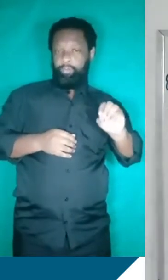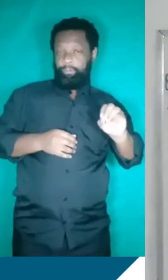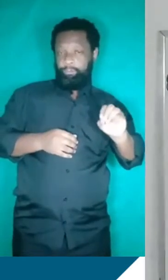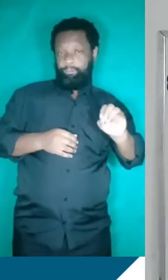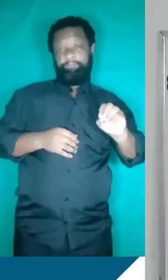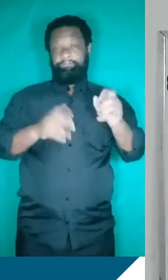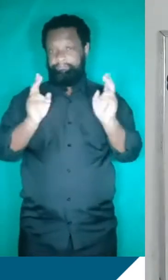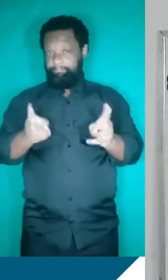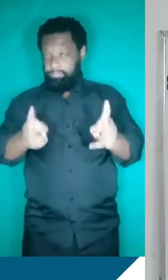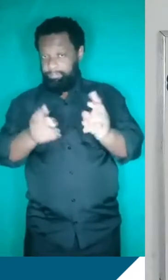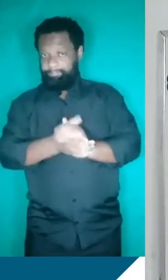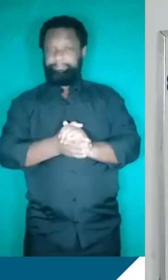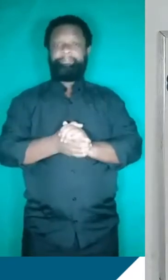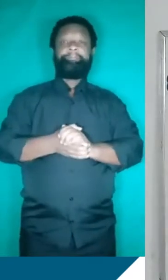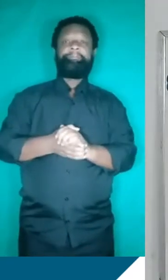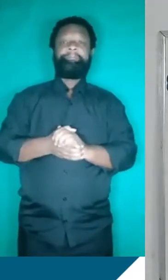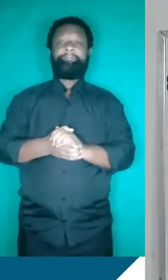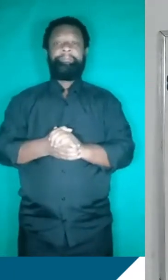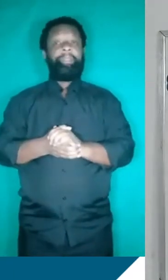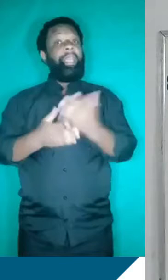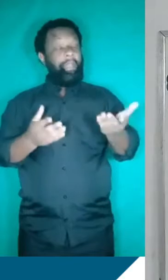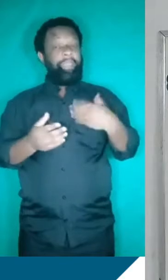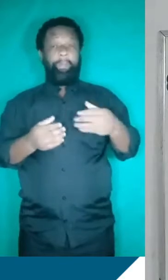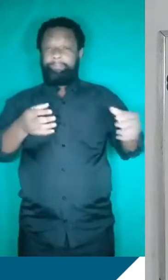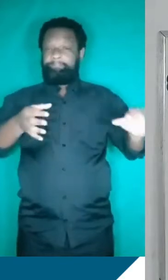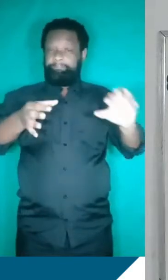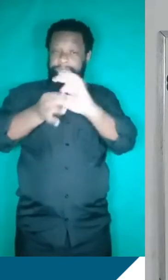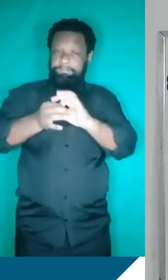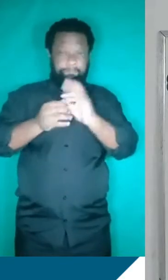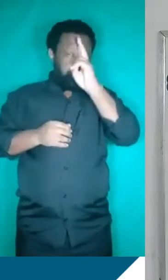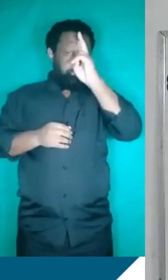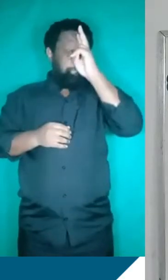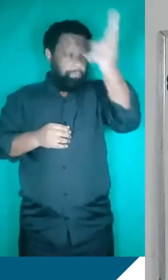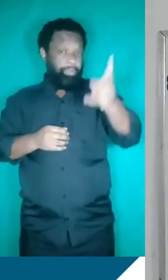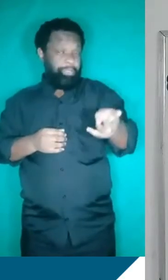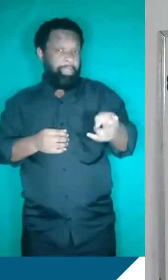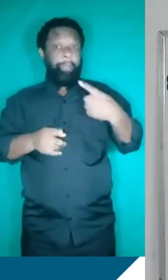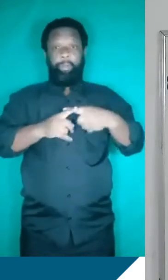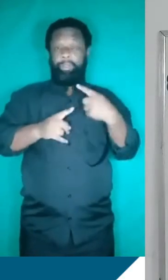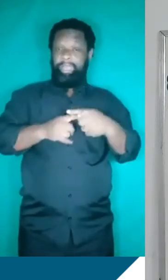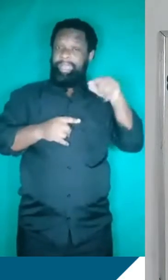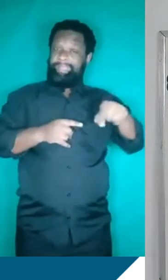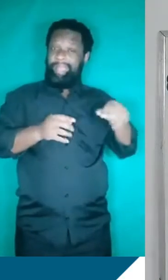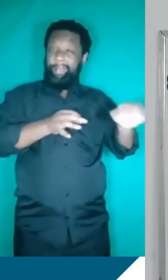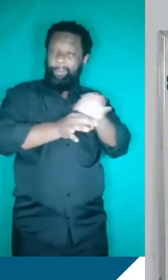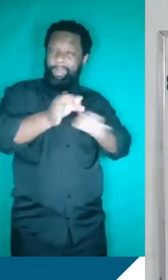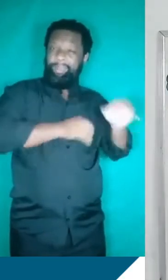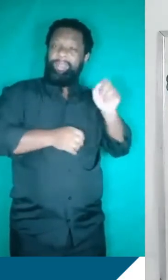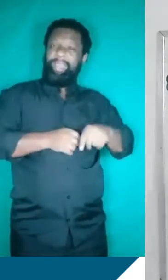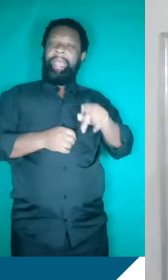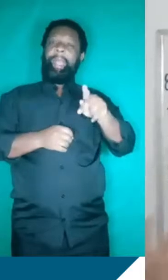dipolo, ou dipolo permanente, dipolo permanente, que é uma interação mais forte do que, por exemplo, aqui, já que essa molécula é